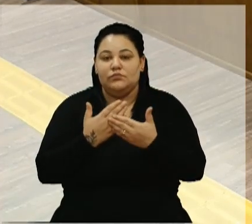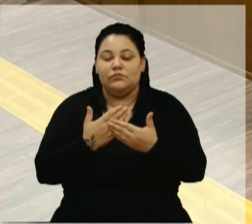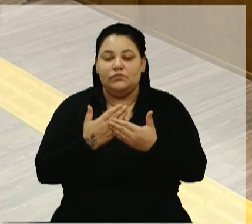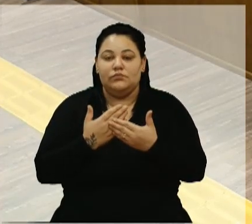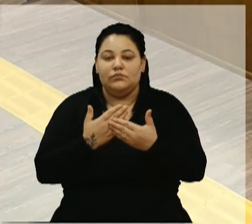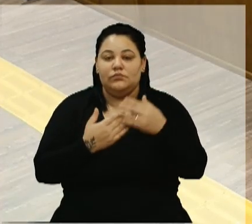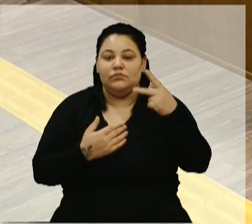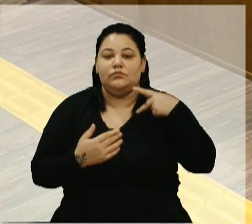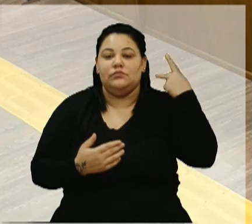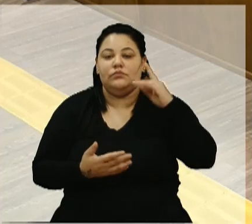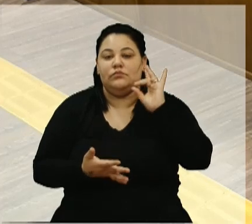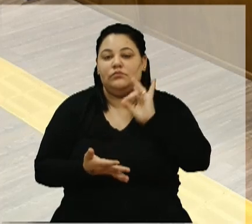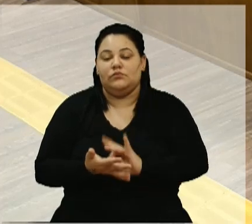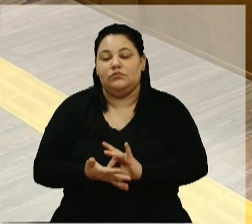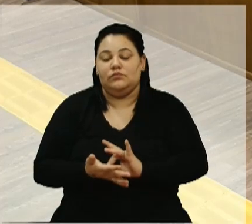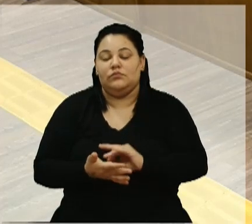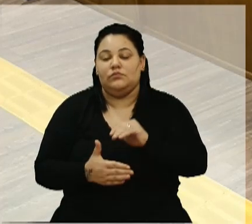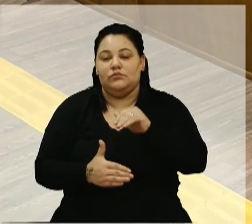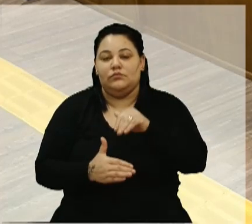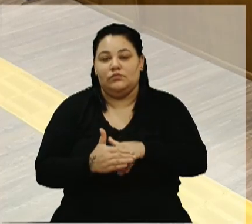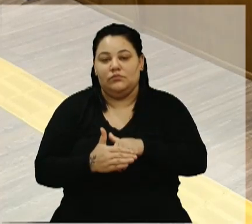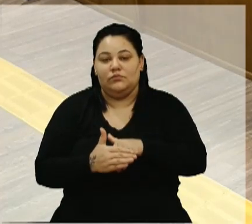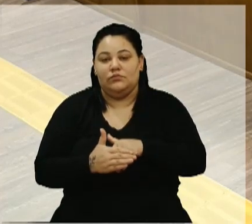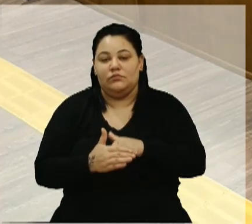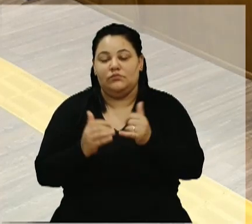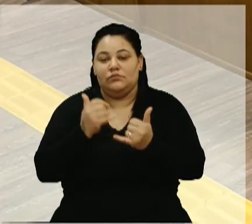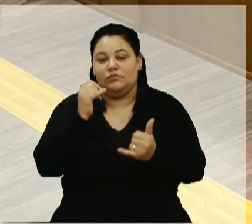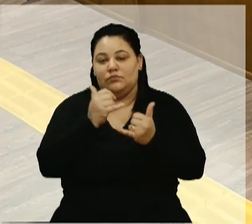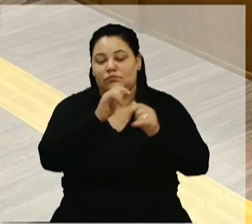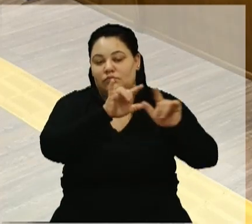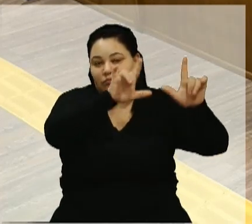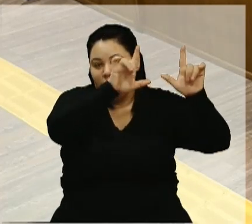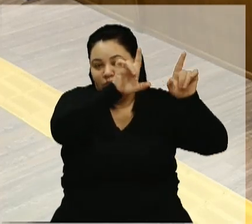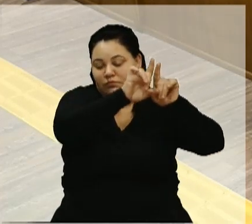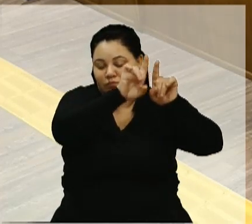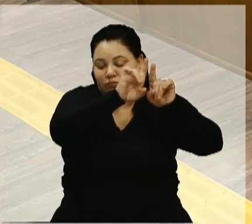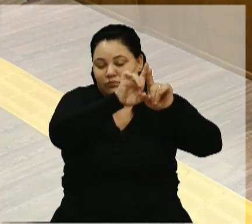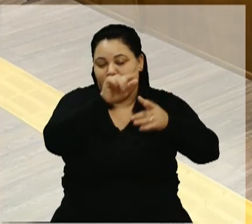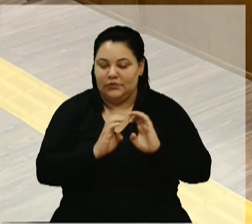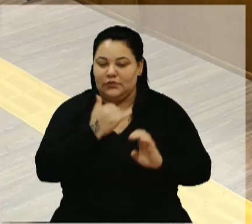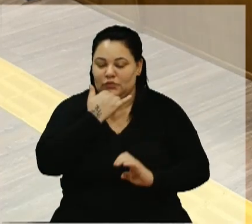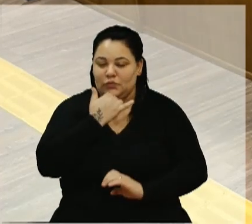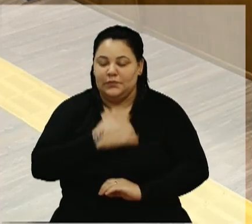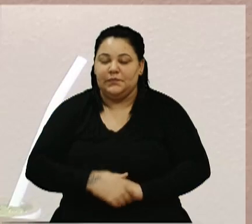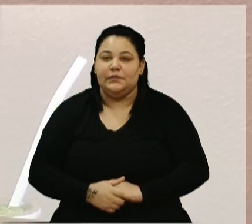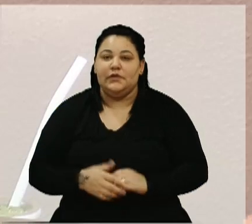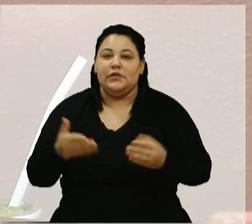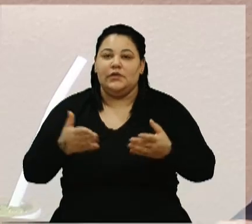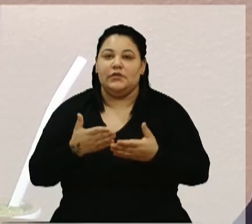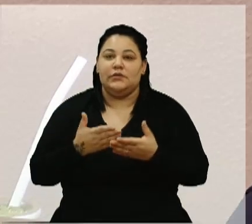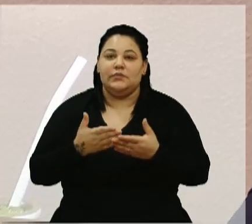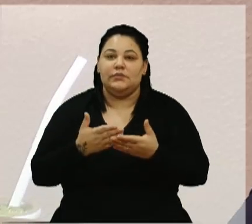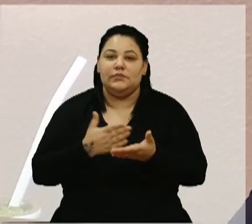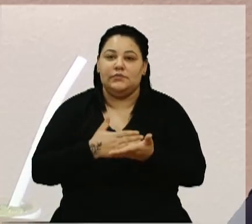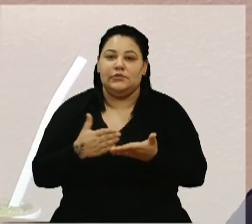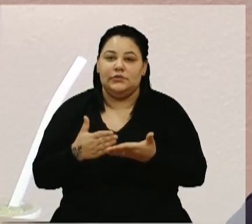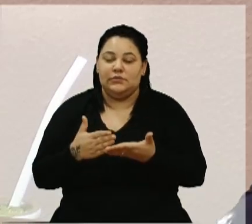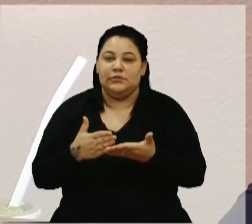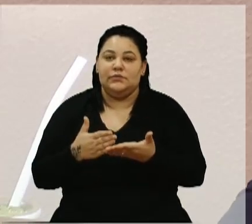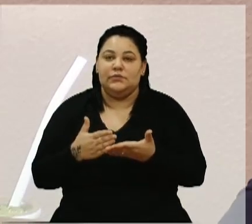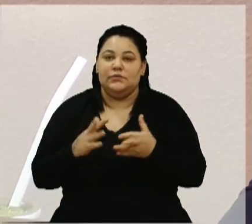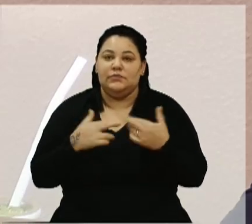ao registro de presença no terminal eletrônico e também no livro de presenças. Passemos então à ordem do dia.